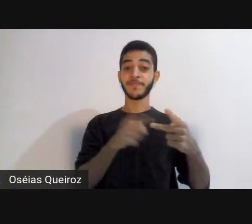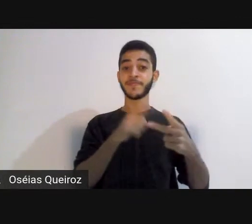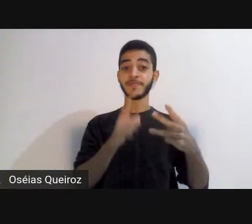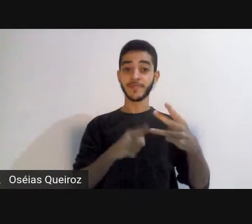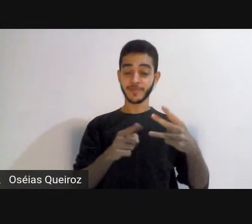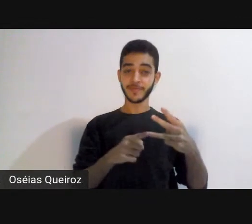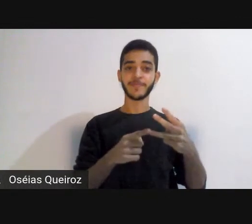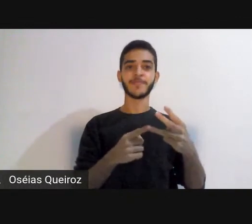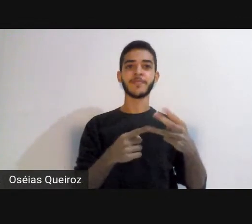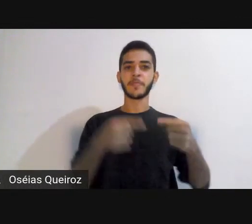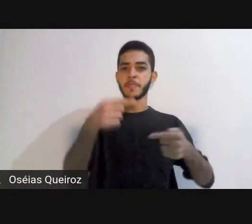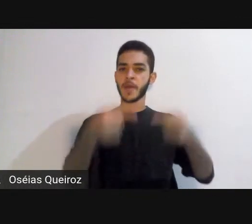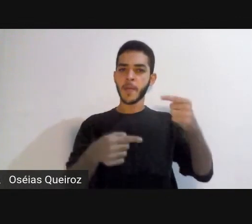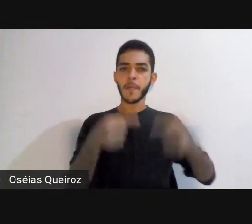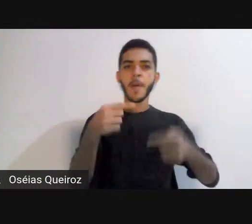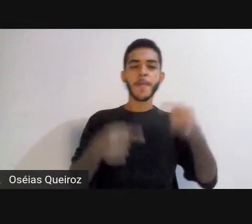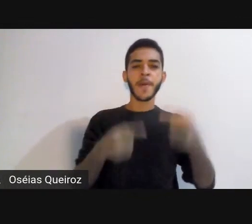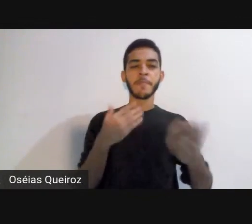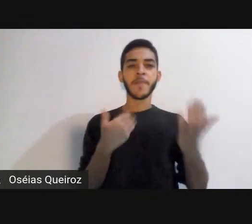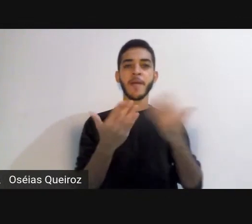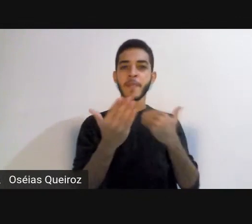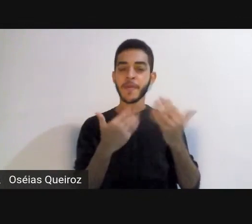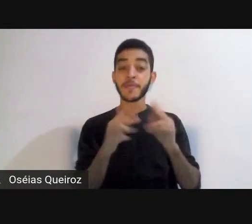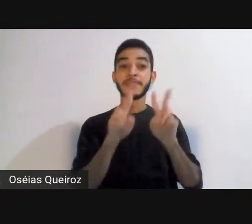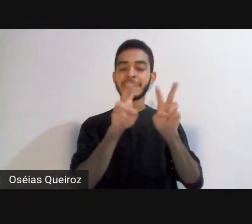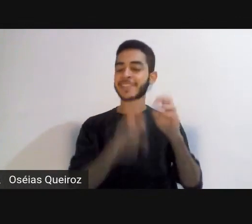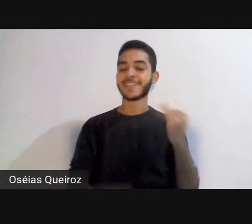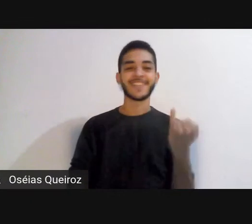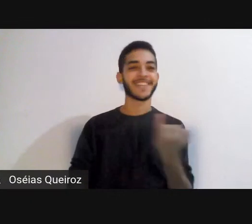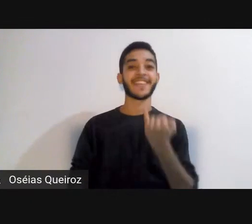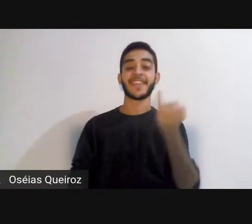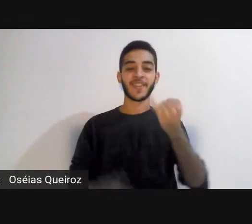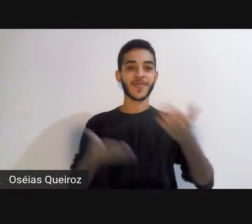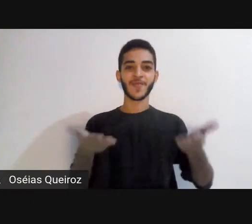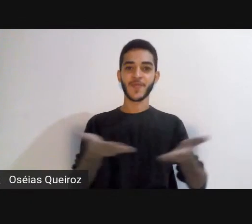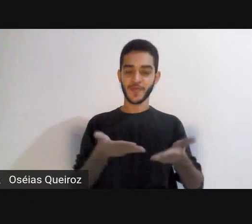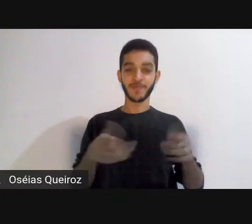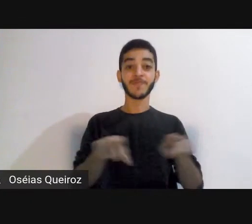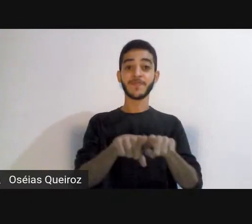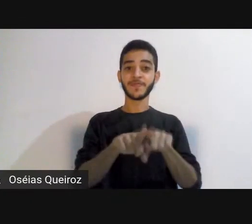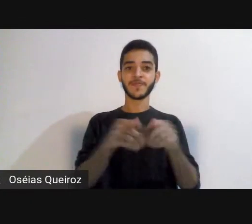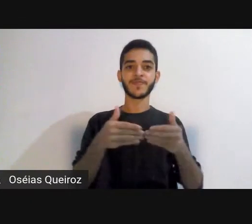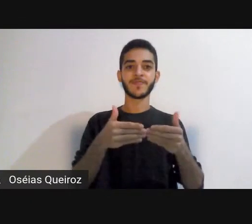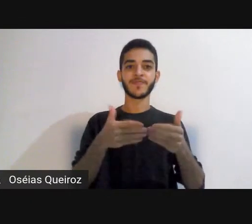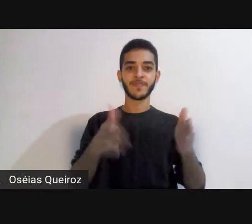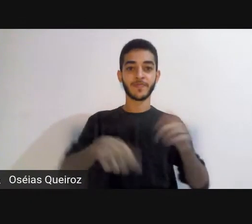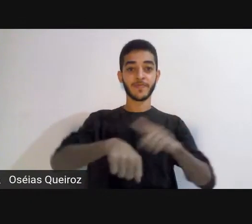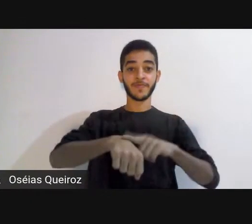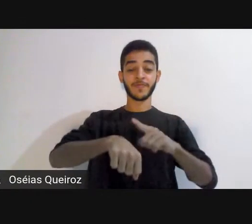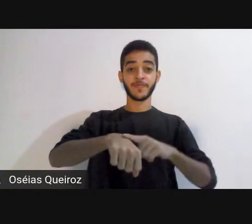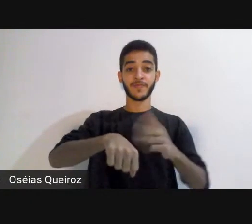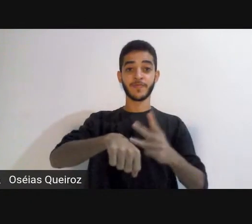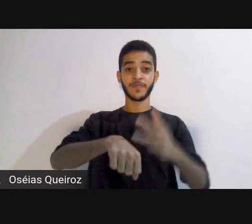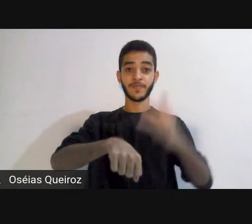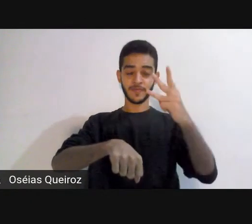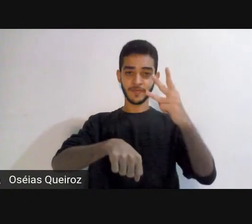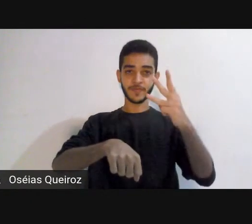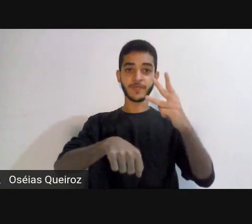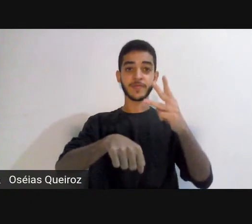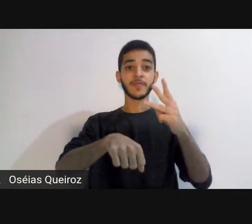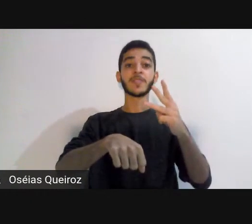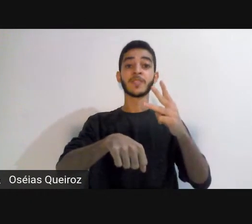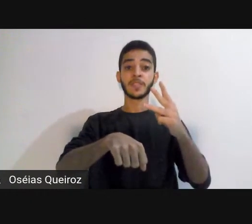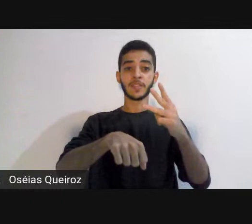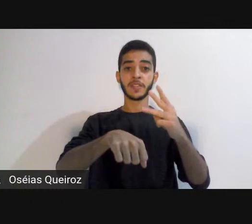de discussões bastante importantes, e hoje também nós iniciamos às 3 da tarde, às 5 da tarde. Vocês estão